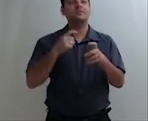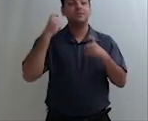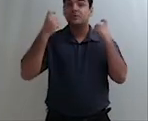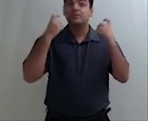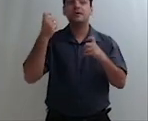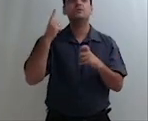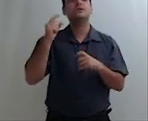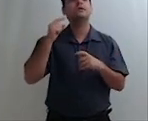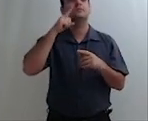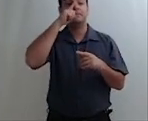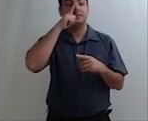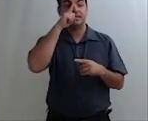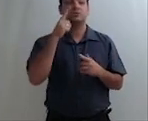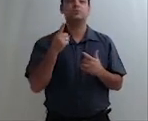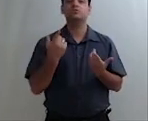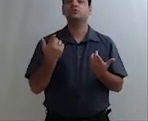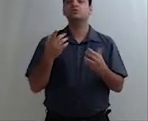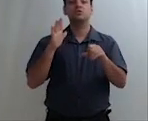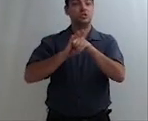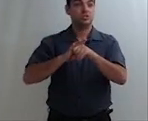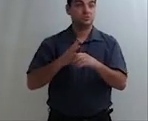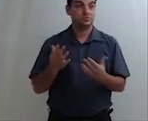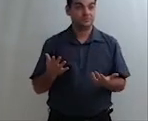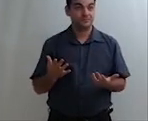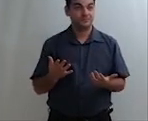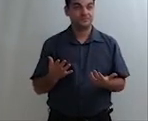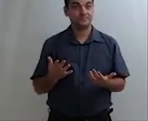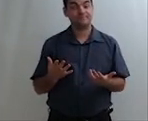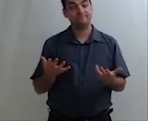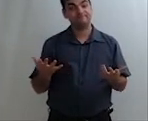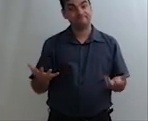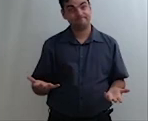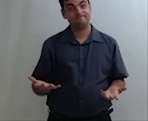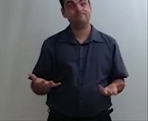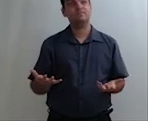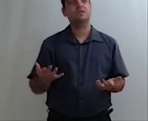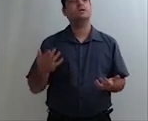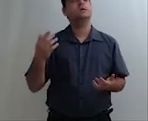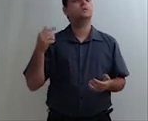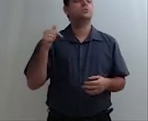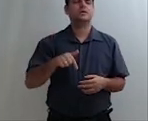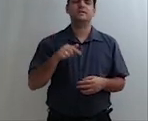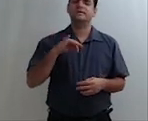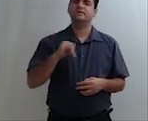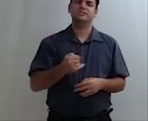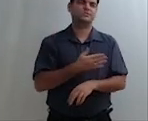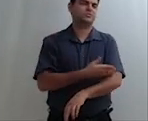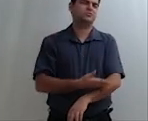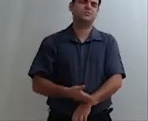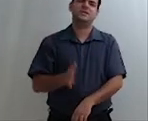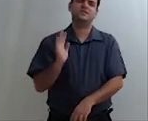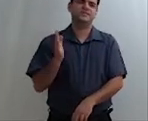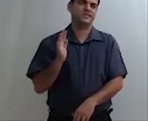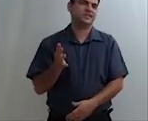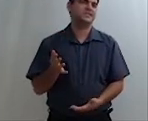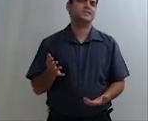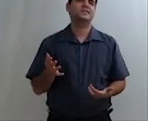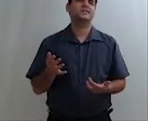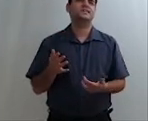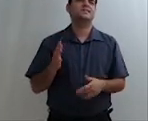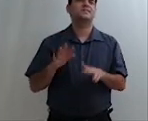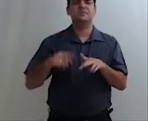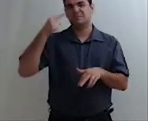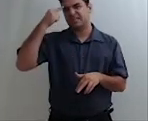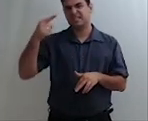do delito o que reiteradamente né diversas vezes esse este tribunal Veda né prisão de